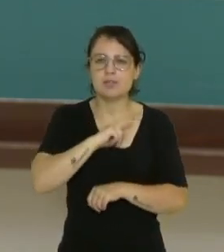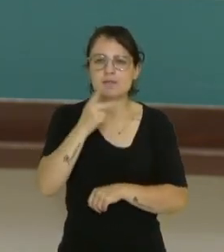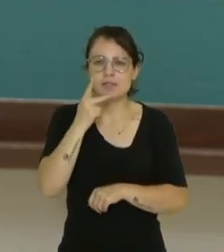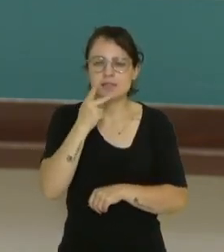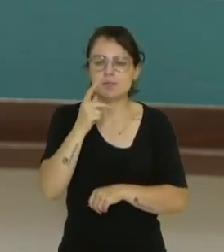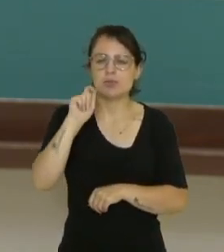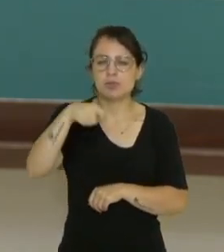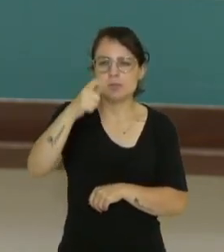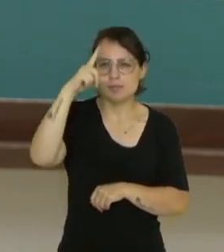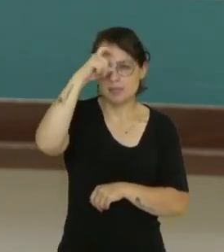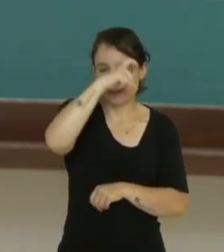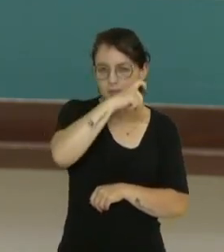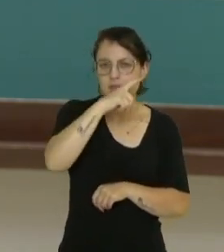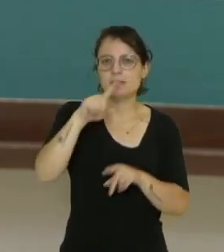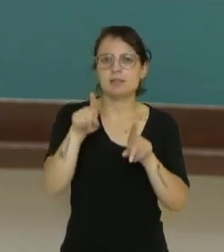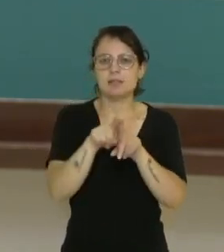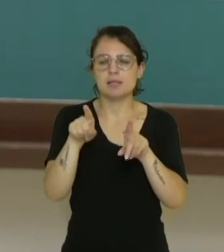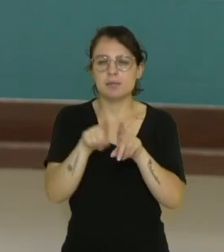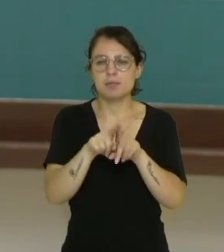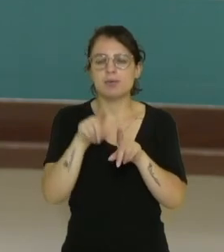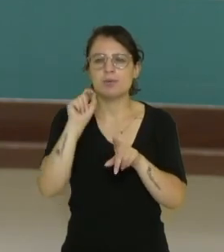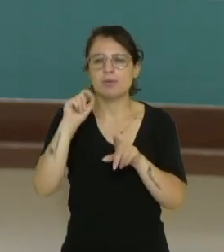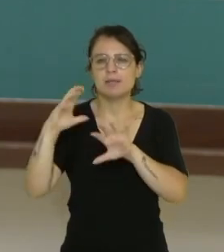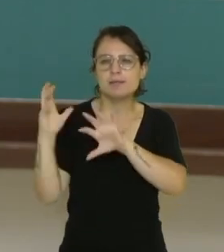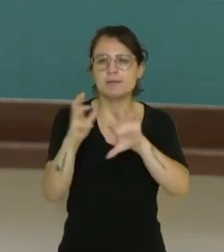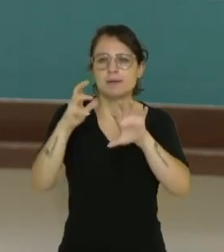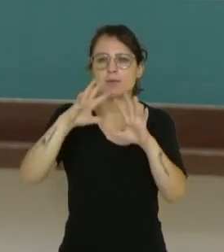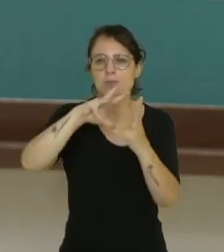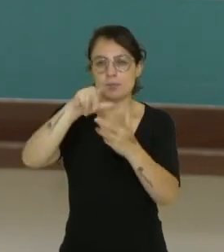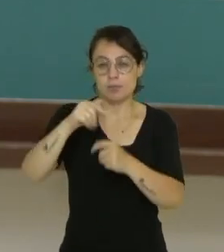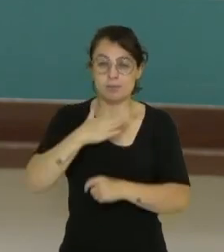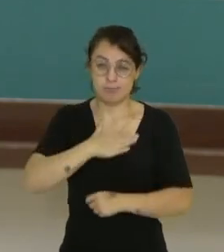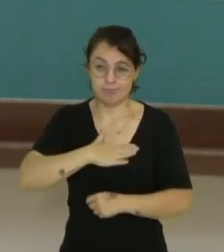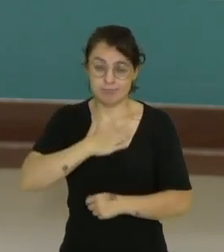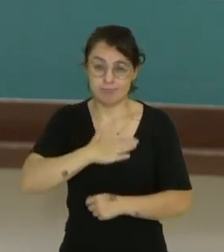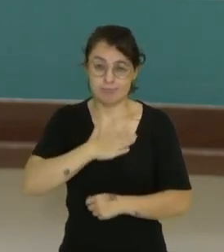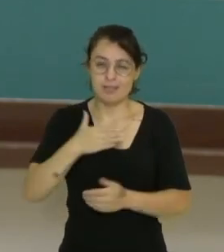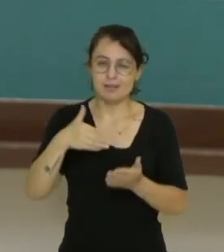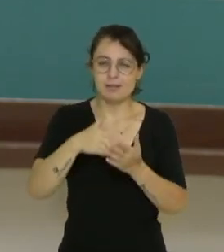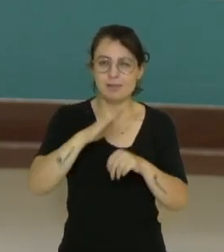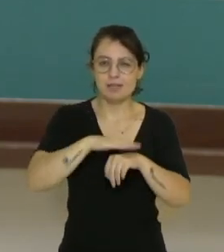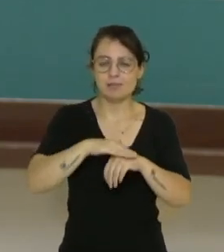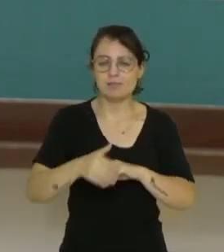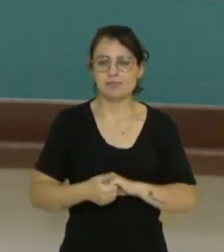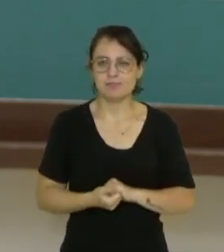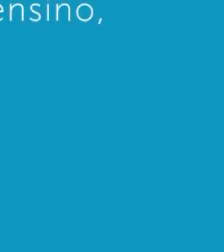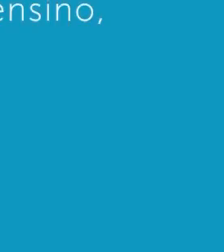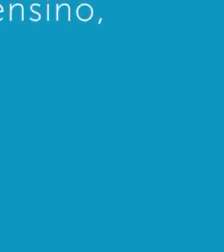crises financeiras e sobre a sua emblemática mundial. Espero que vocês tenham gostado. Até breve.